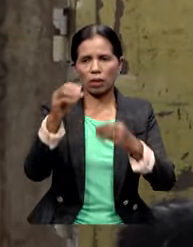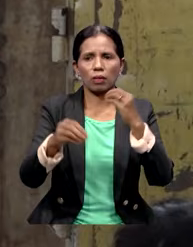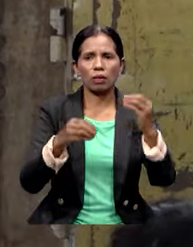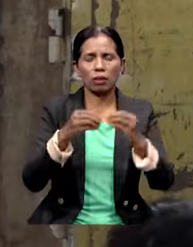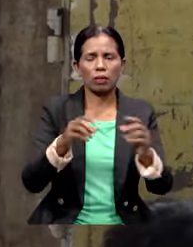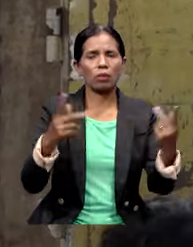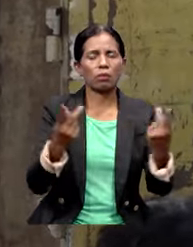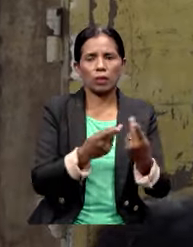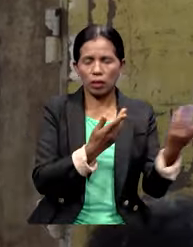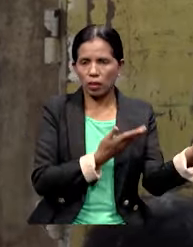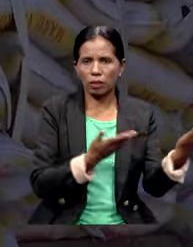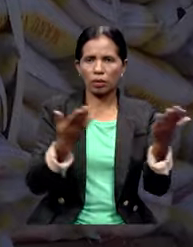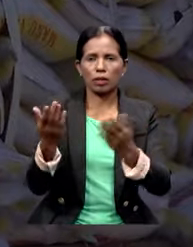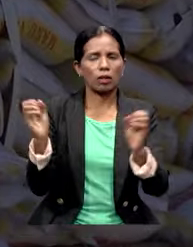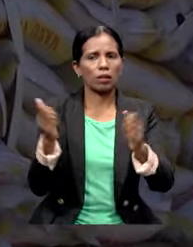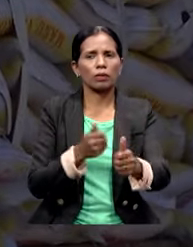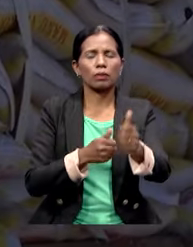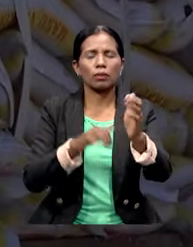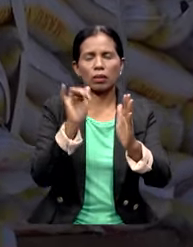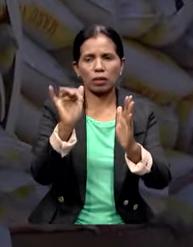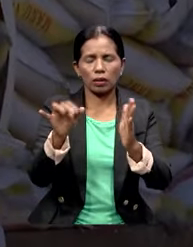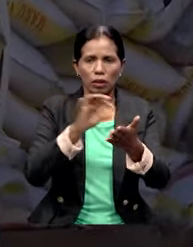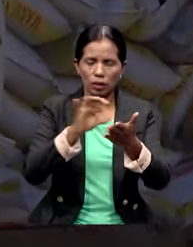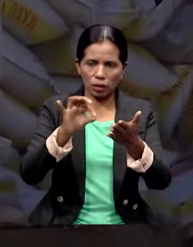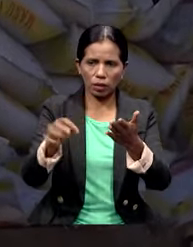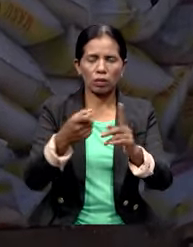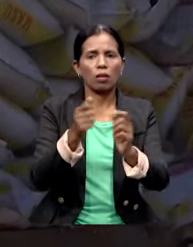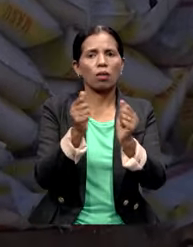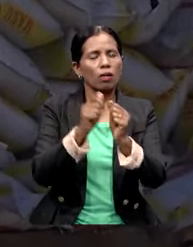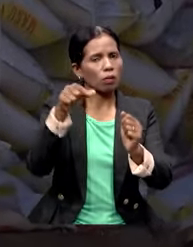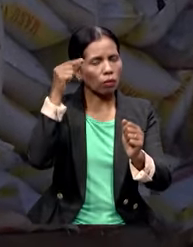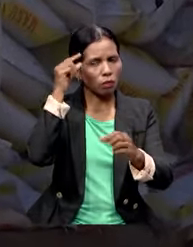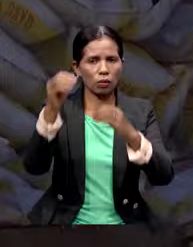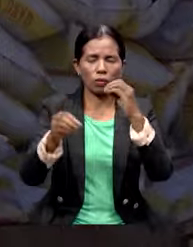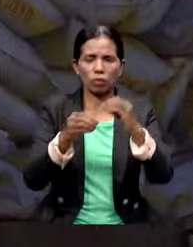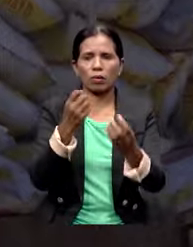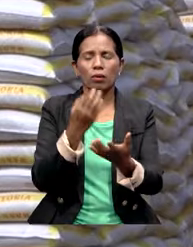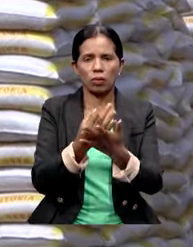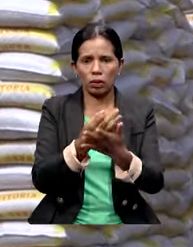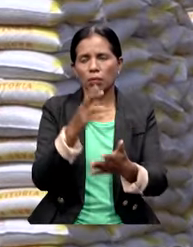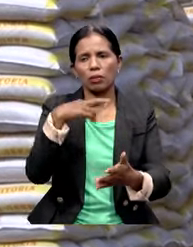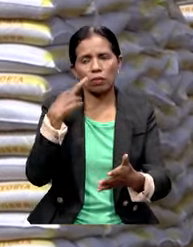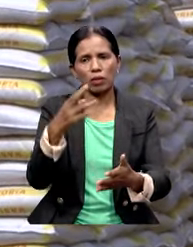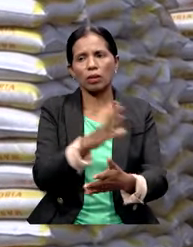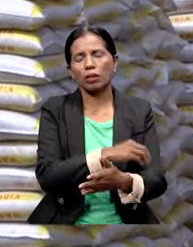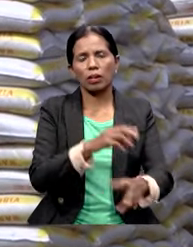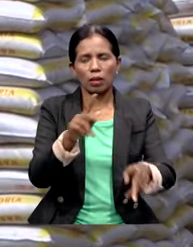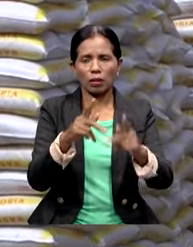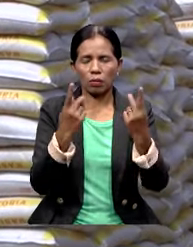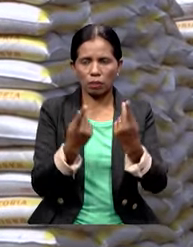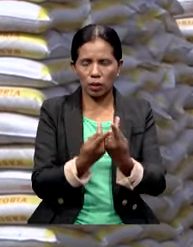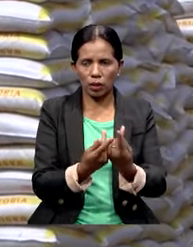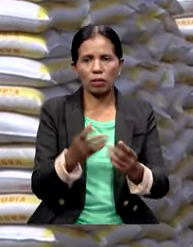empresa importador sira la cumpri acordo nebe assinado ho governo, quando ba subsídio ba fos, taba balung obriga companhia lokal